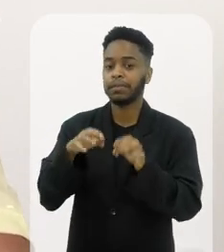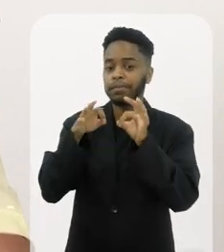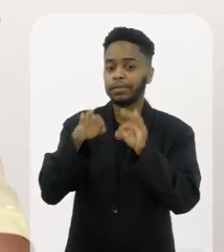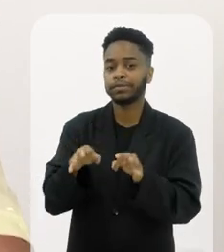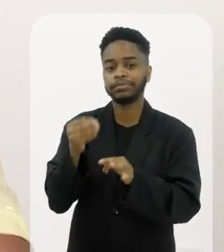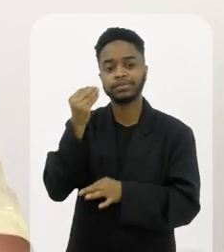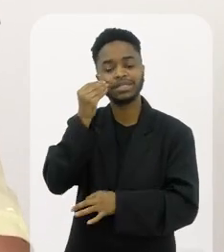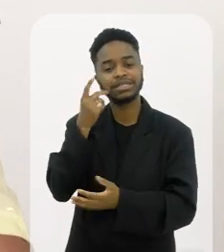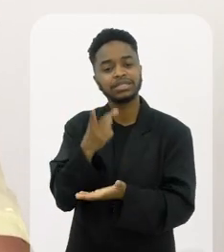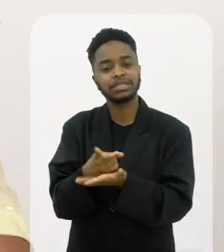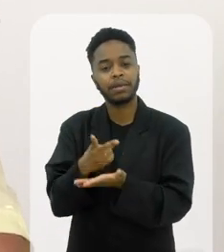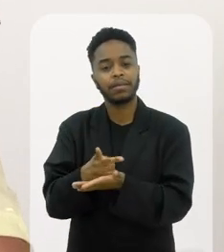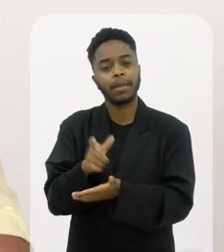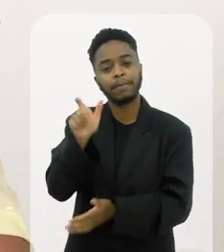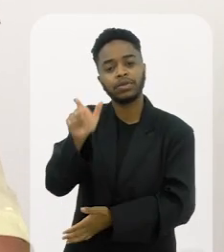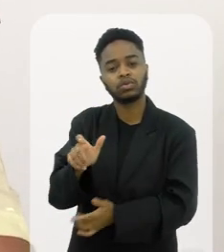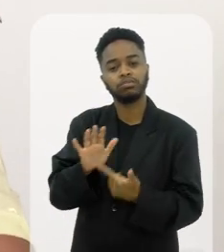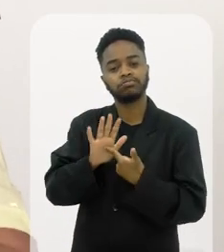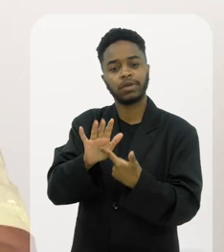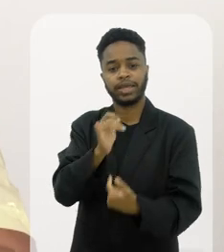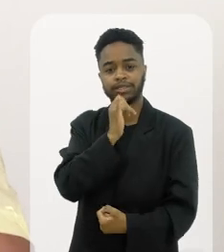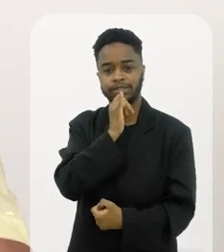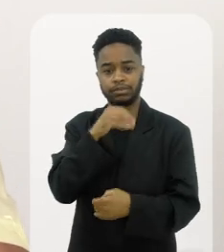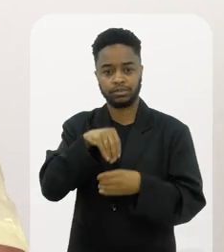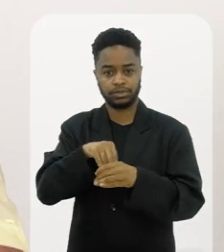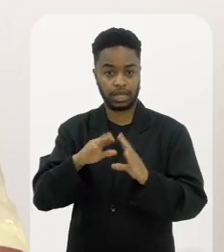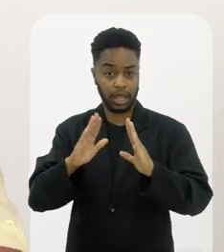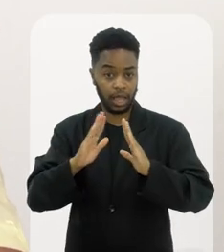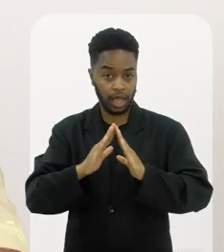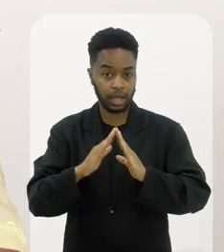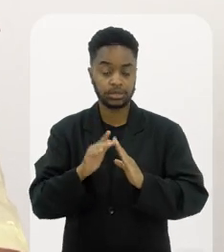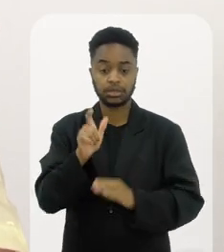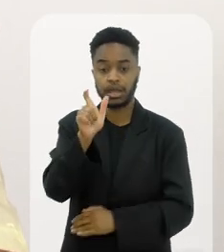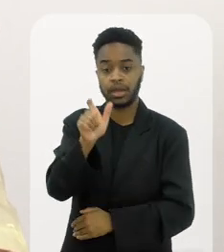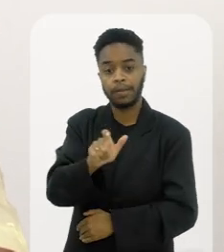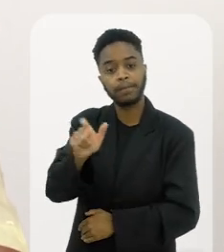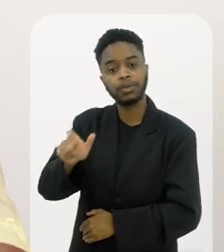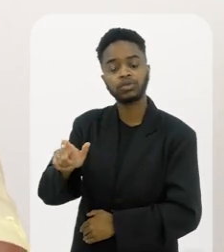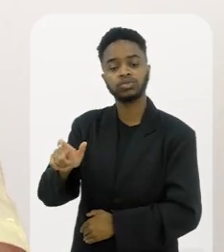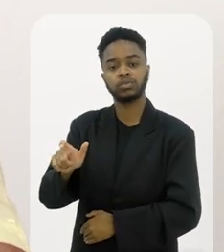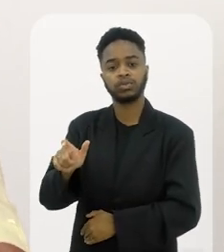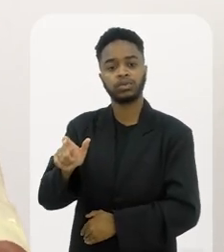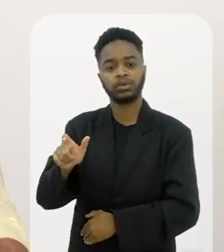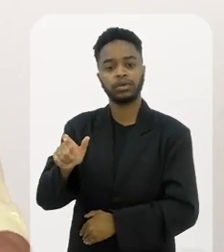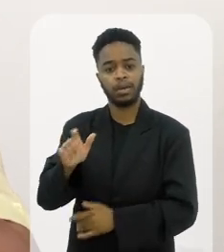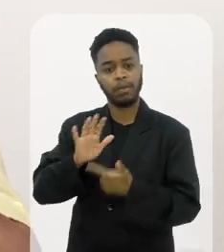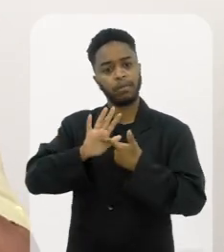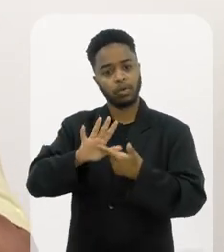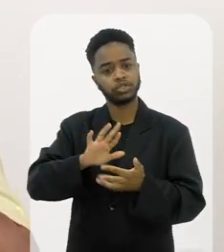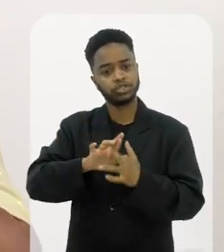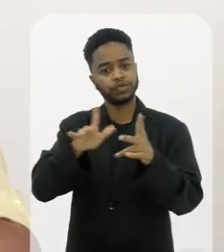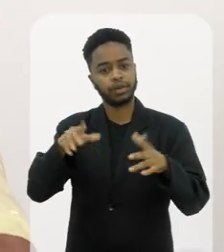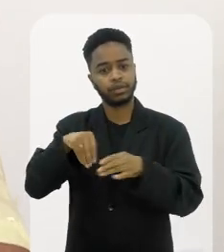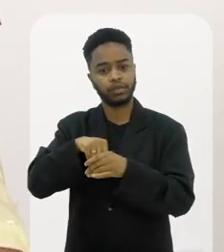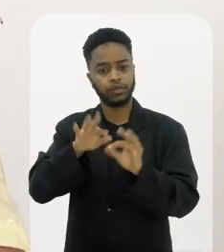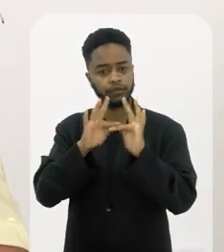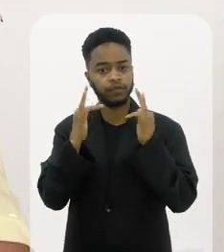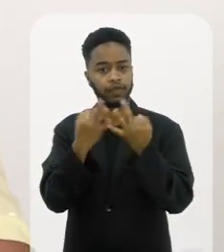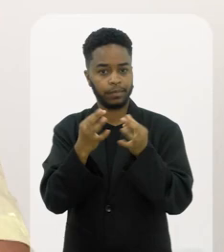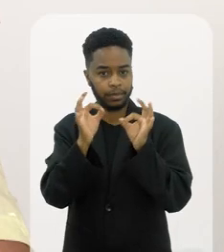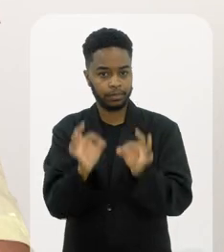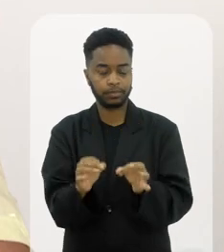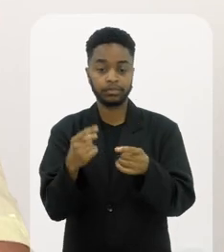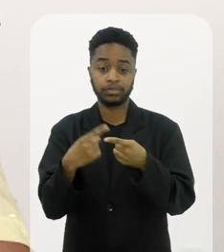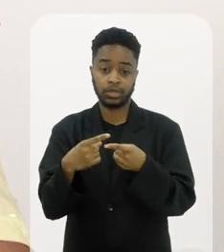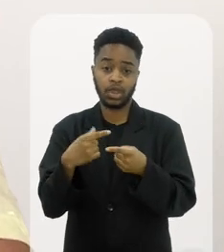gente possa mesmo tentar sempre ser essa pessoa exemplo dentro de casa, essa pessoa que faz a